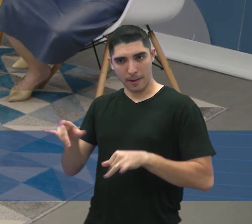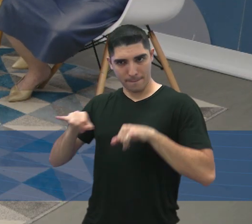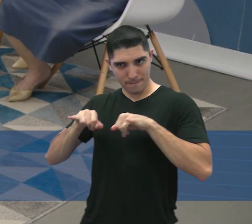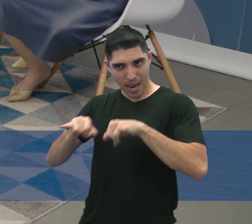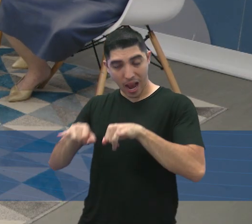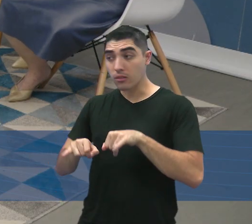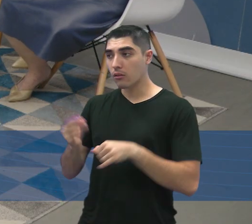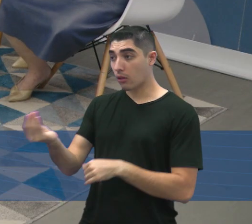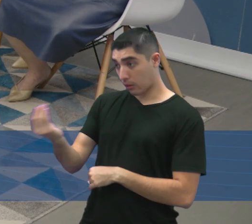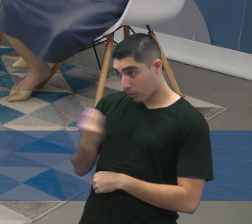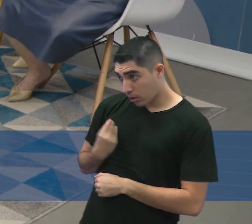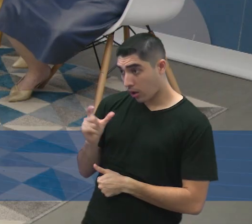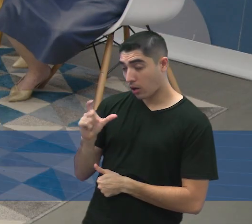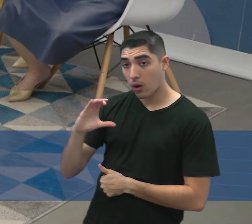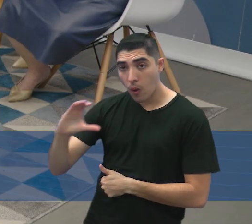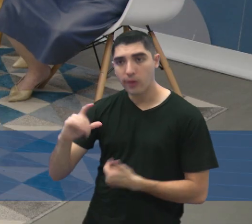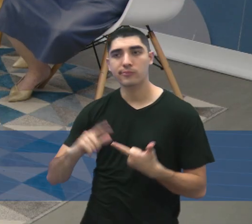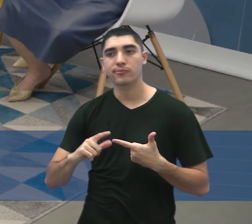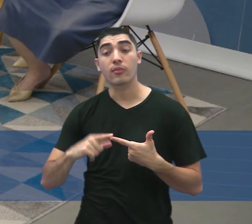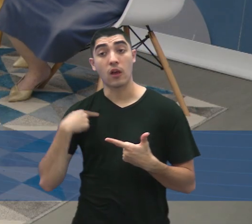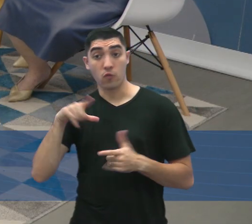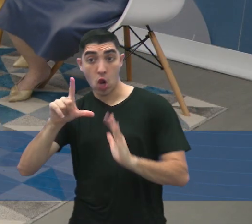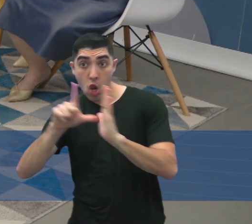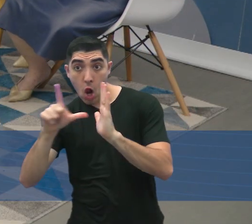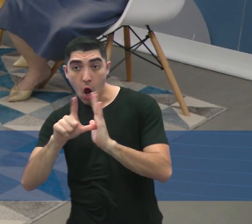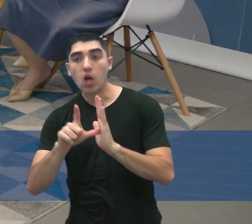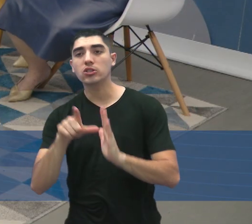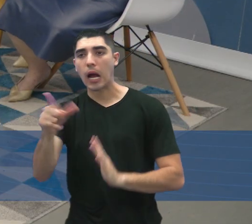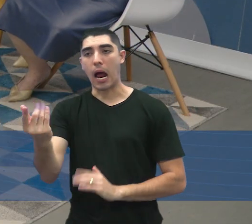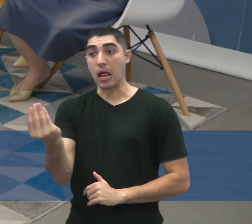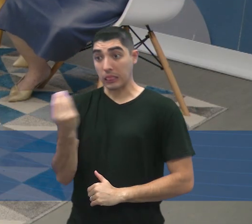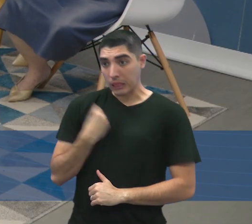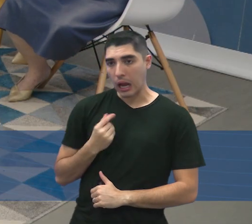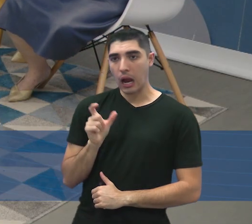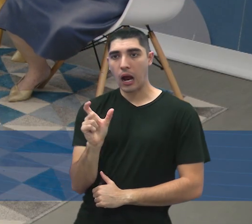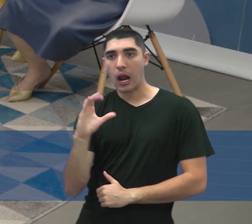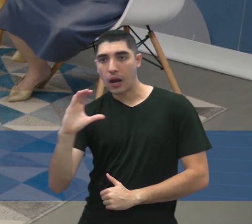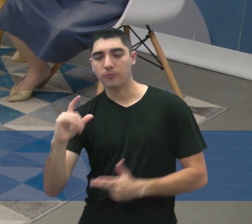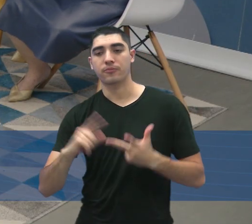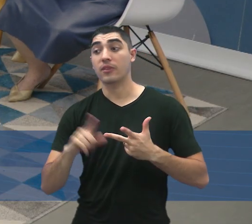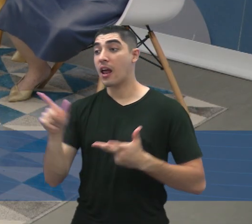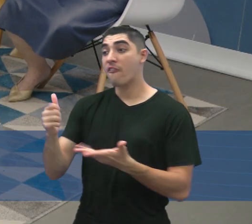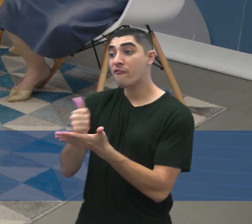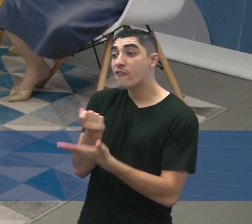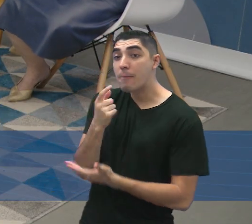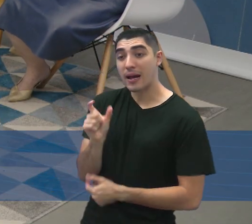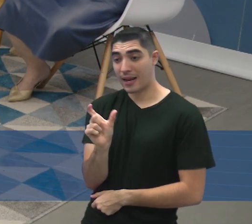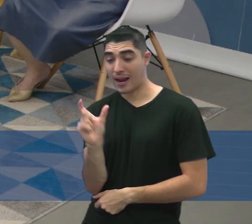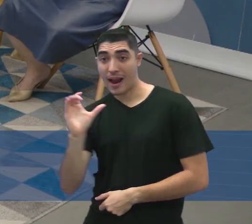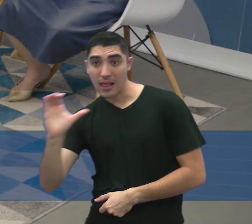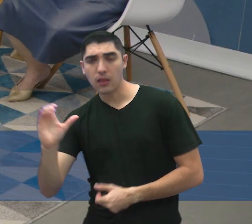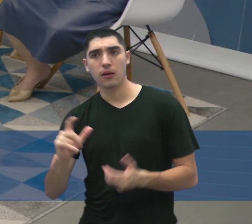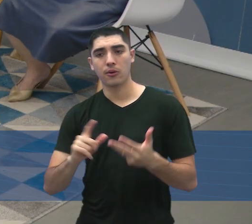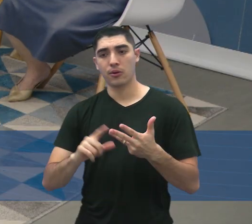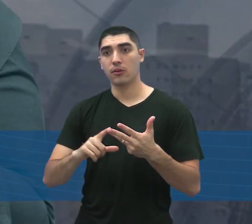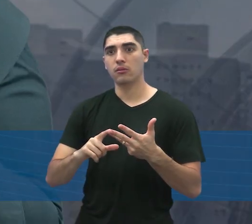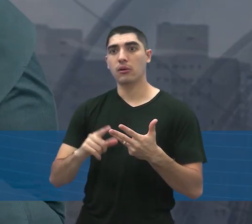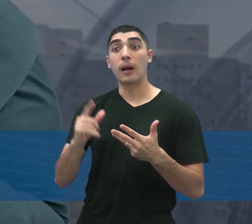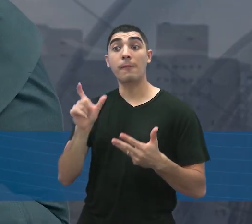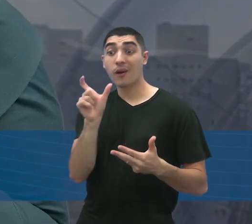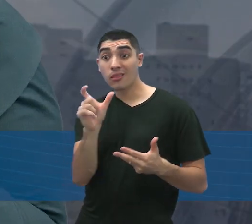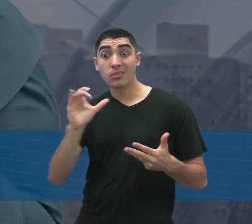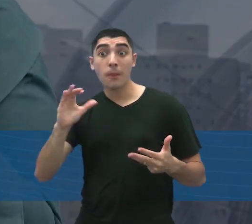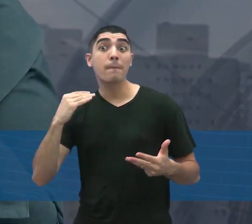crédito. Você vai comprar um eletrodoméstico, a loja te oferece outro cartão. Vai na farmácia, tem outro cartão. Tem um cartão do banco. E se já